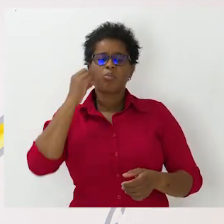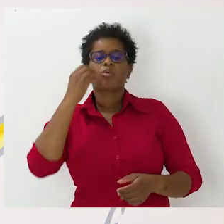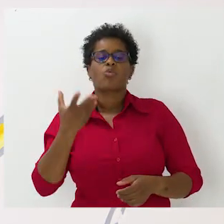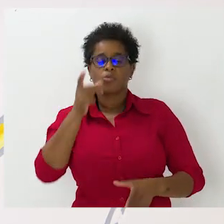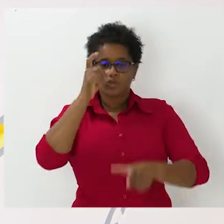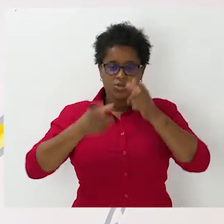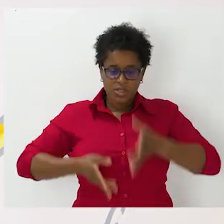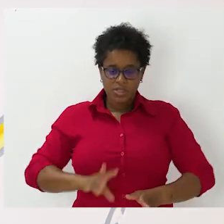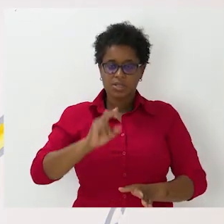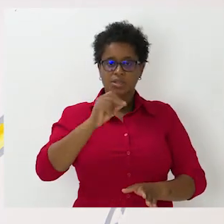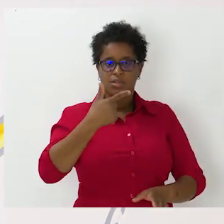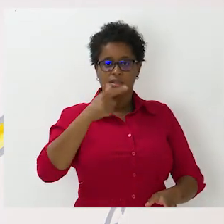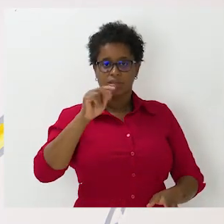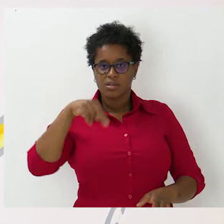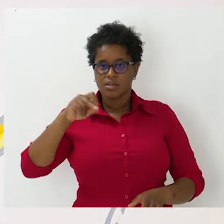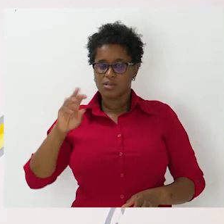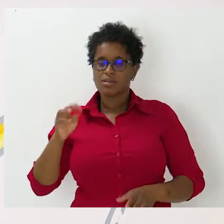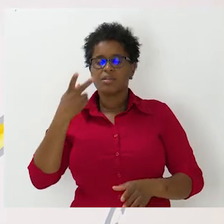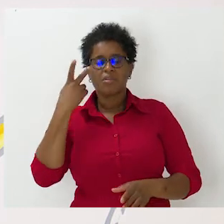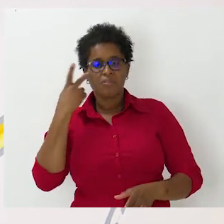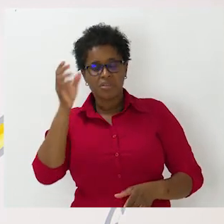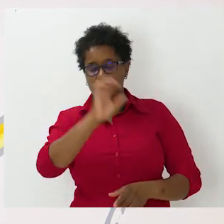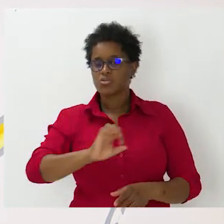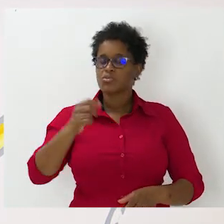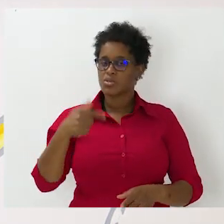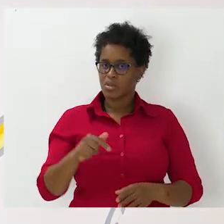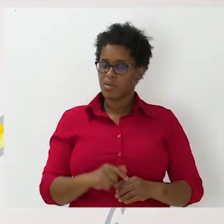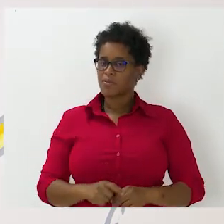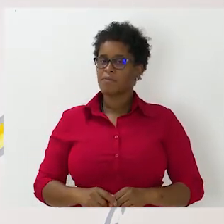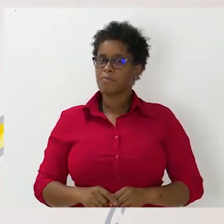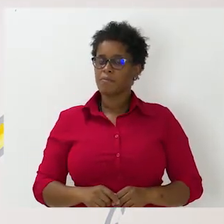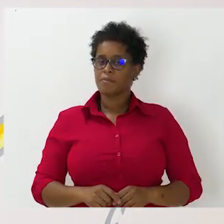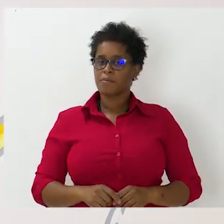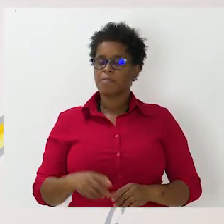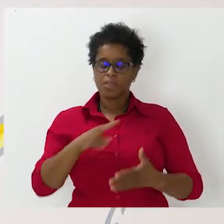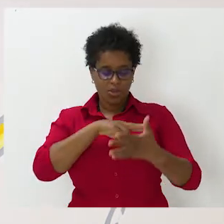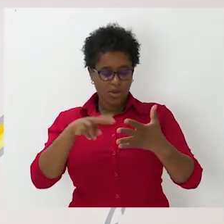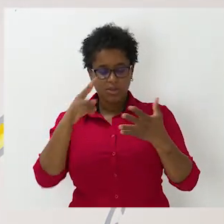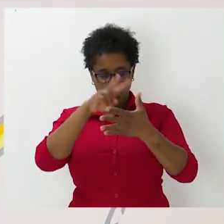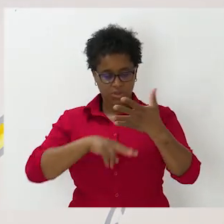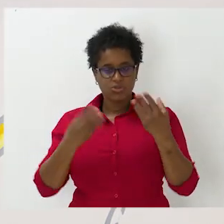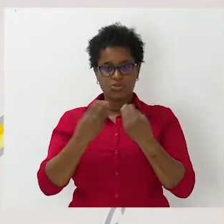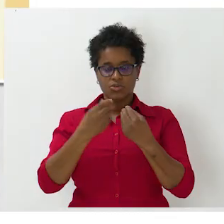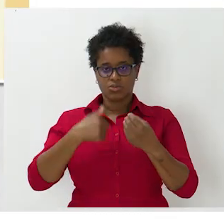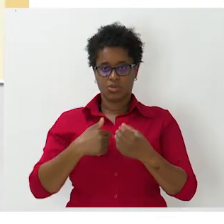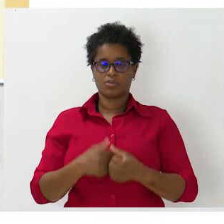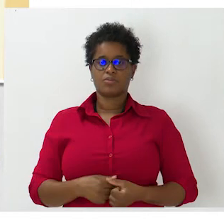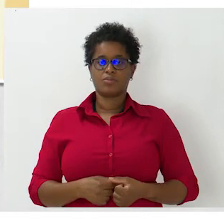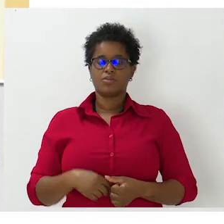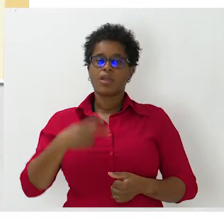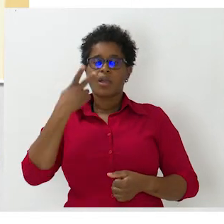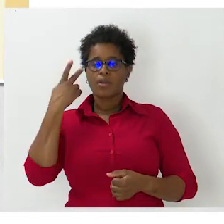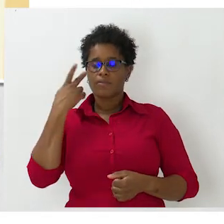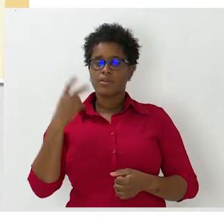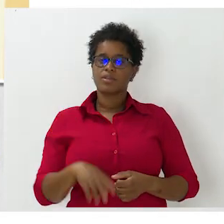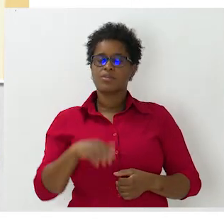atenienses levavam a sua vida. Por isso, Leia o texto comigo. A